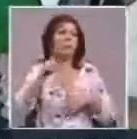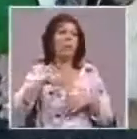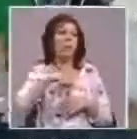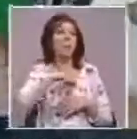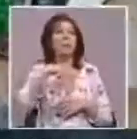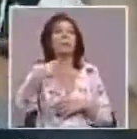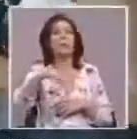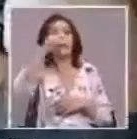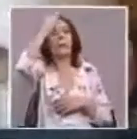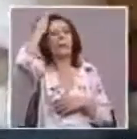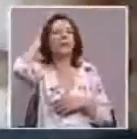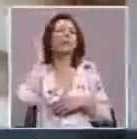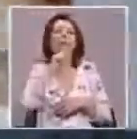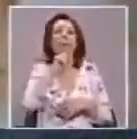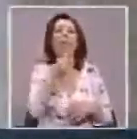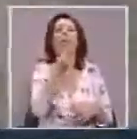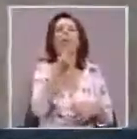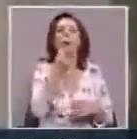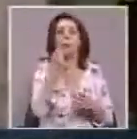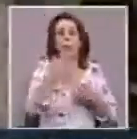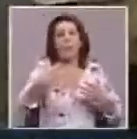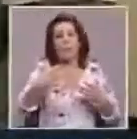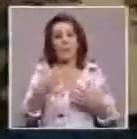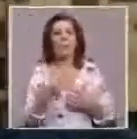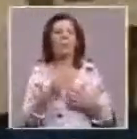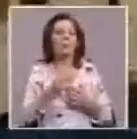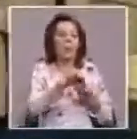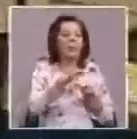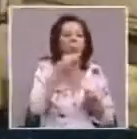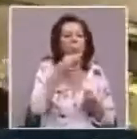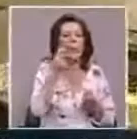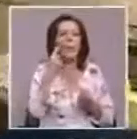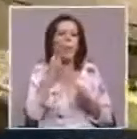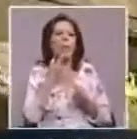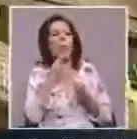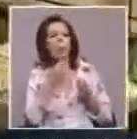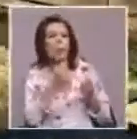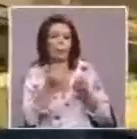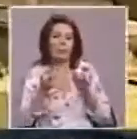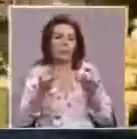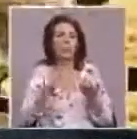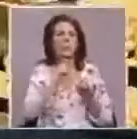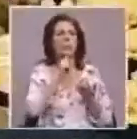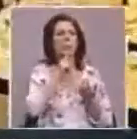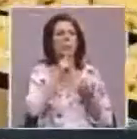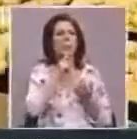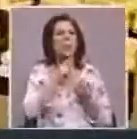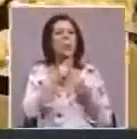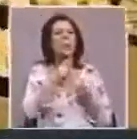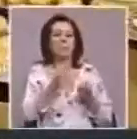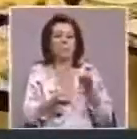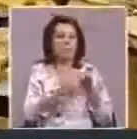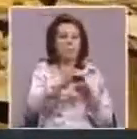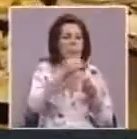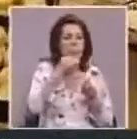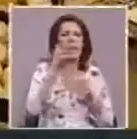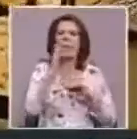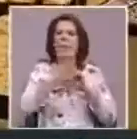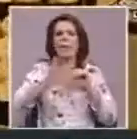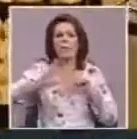obviamente, a possibilidade de ir provando alguma coisa, de até certo ponto poderem desenvolver alguns gostos, seja pelos